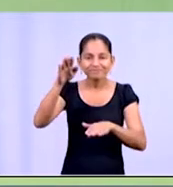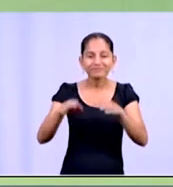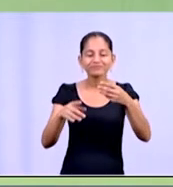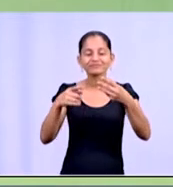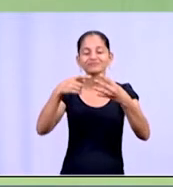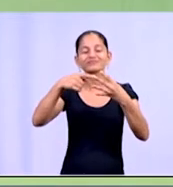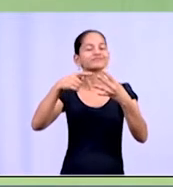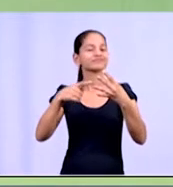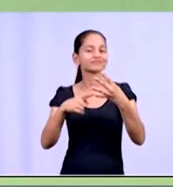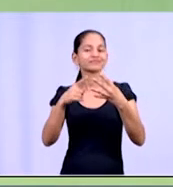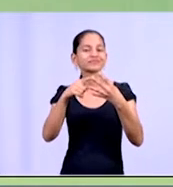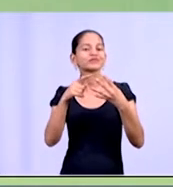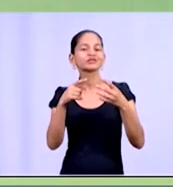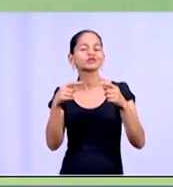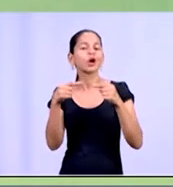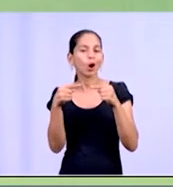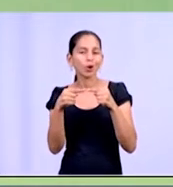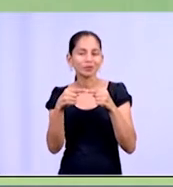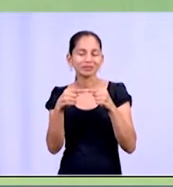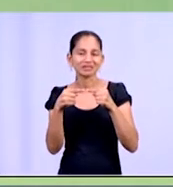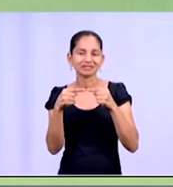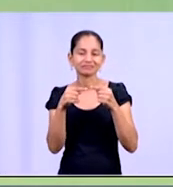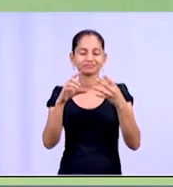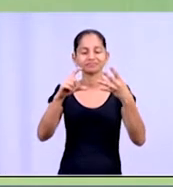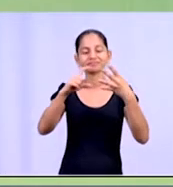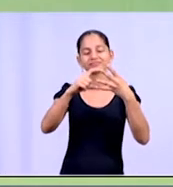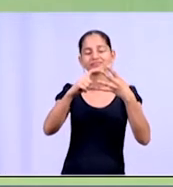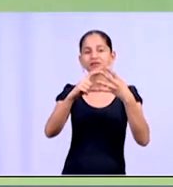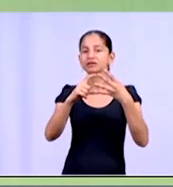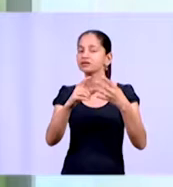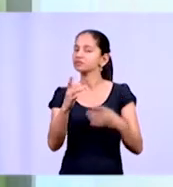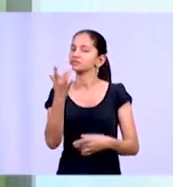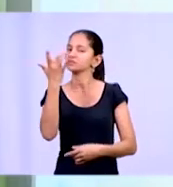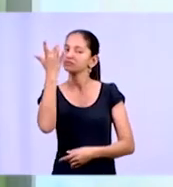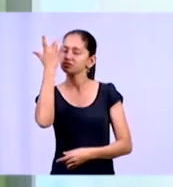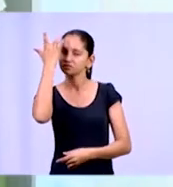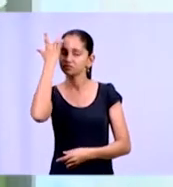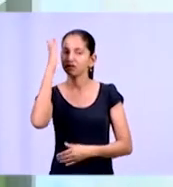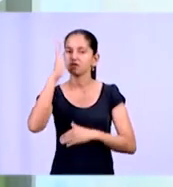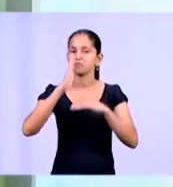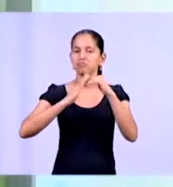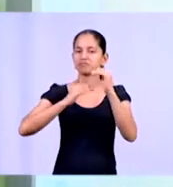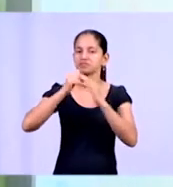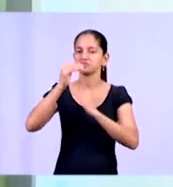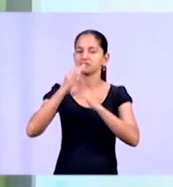também é importante para a gente. Porque, gente, não existe hoje a profissão